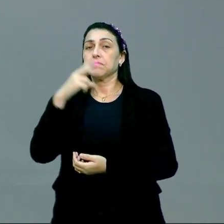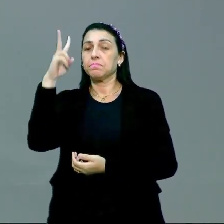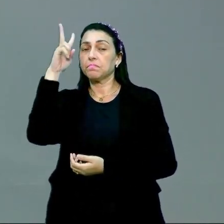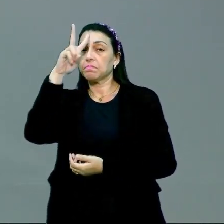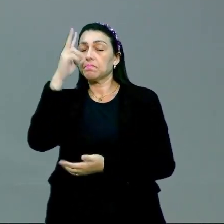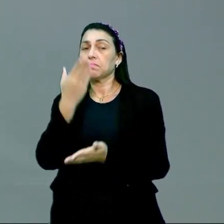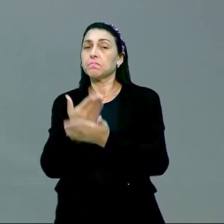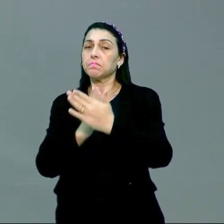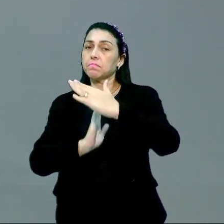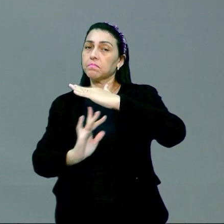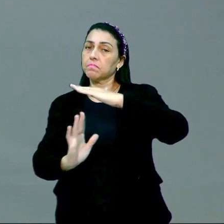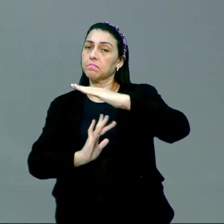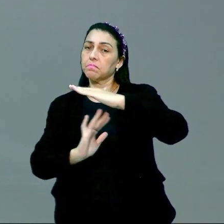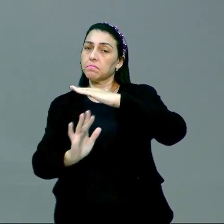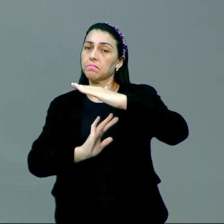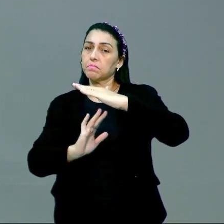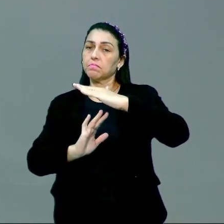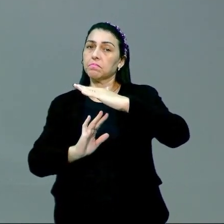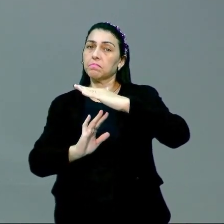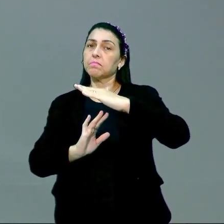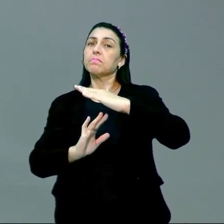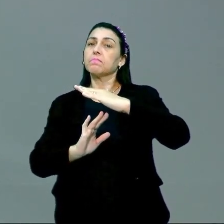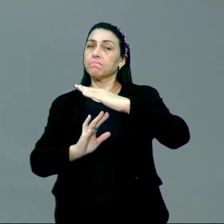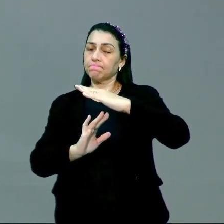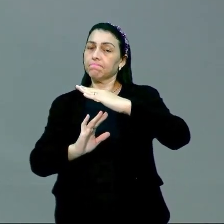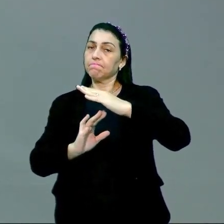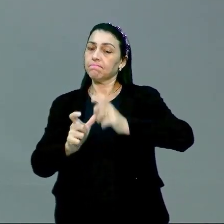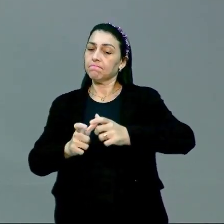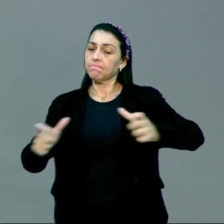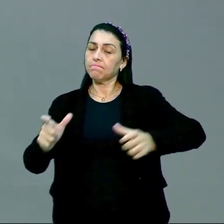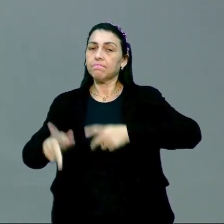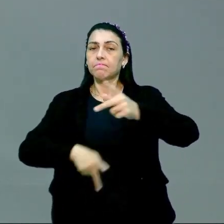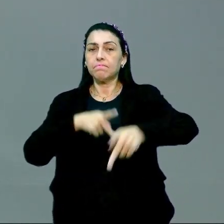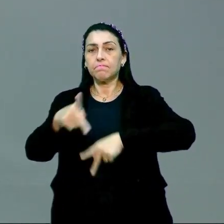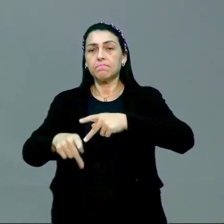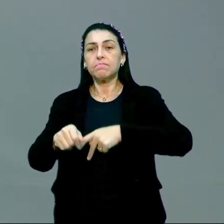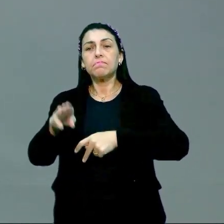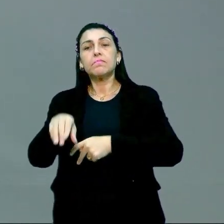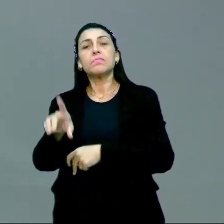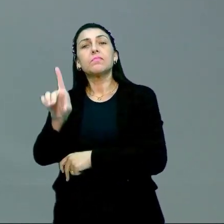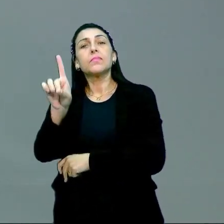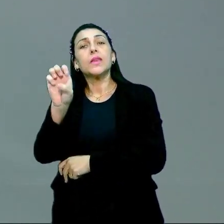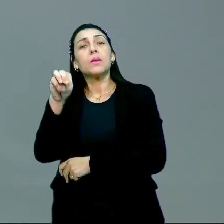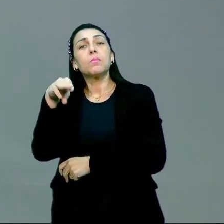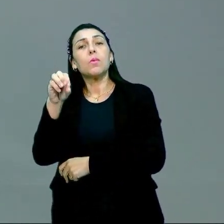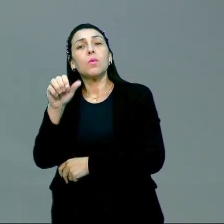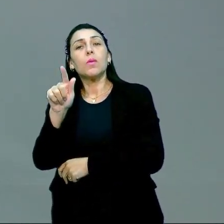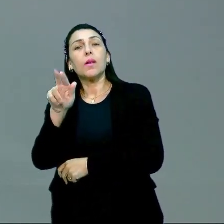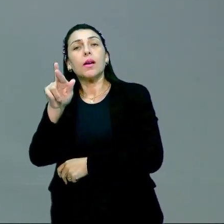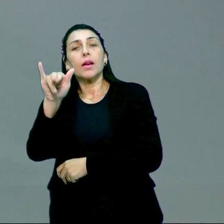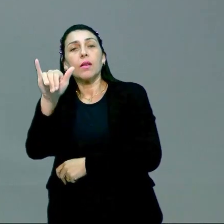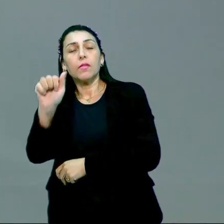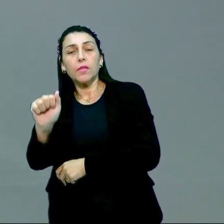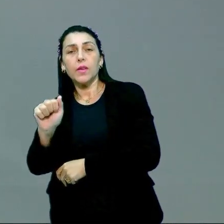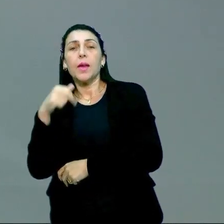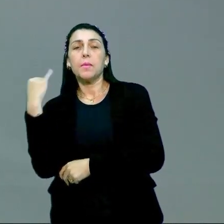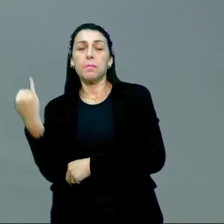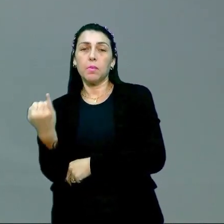estudo das migrações, na demografia, tá bem? Para quem não sabe, é importante a gente